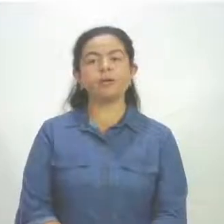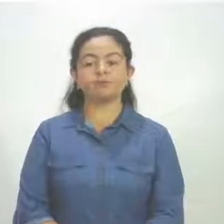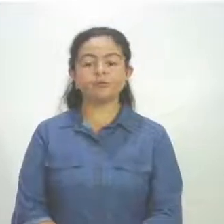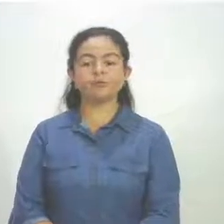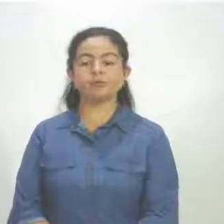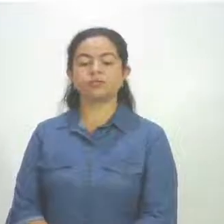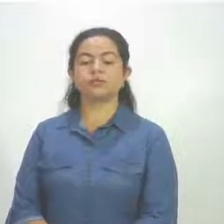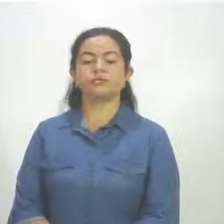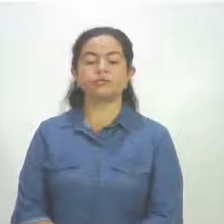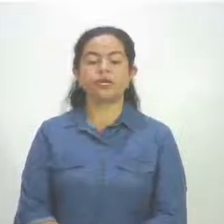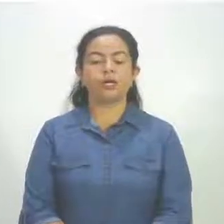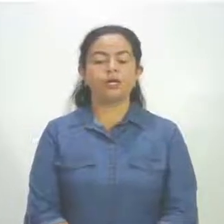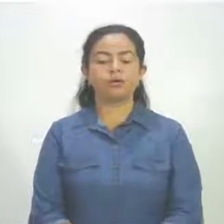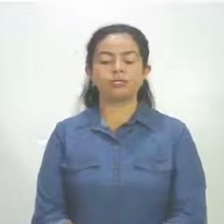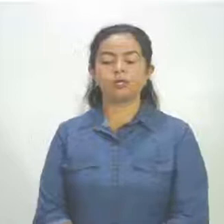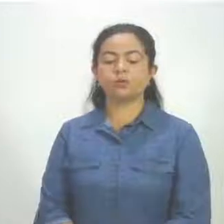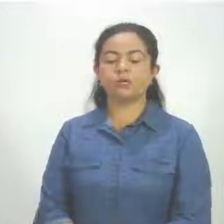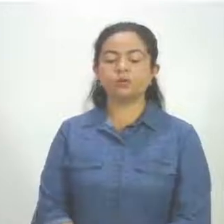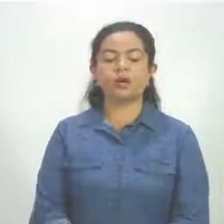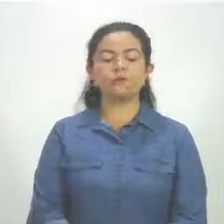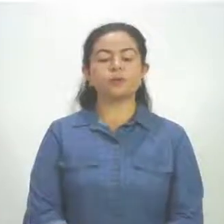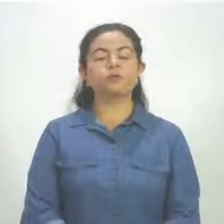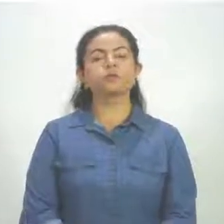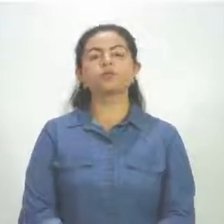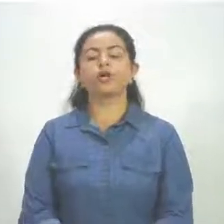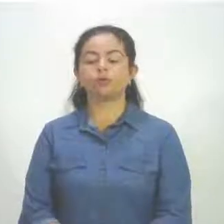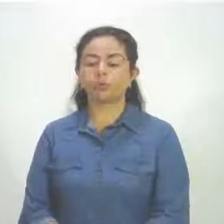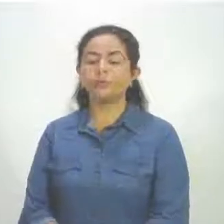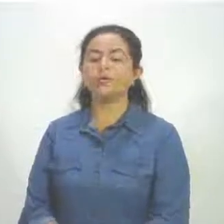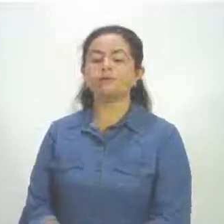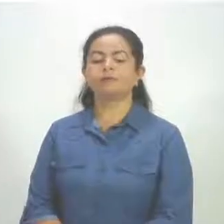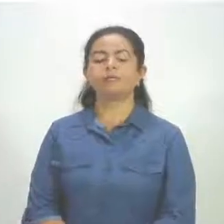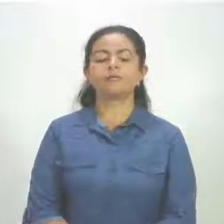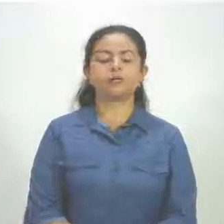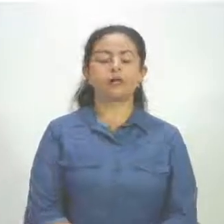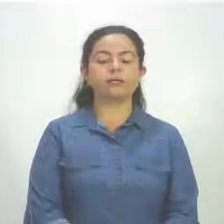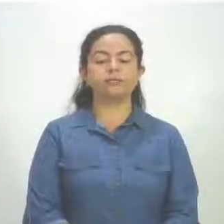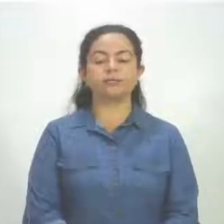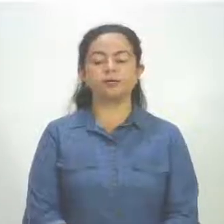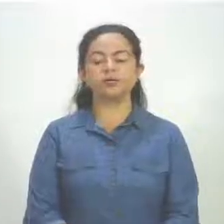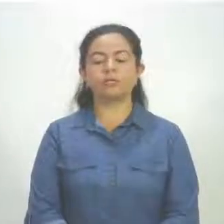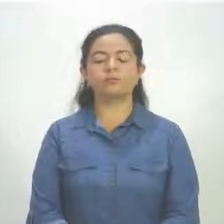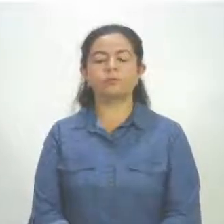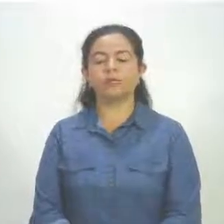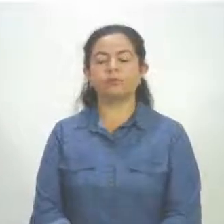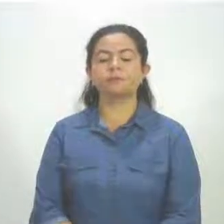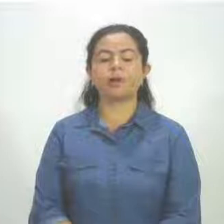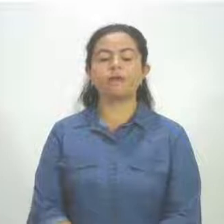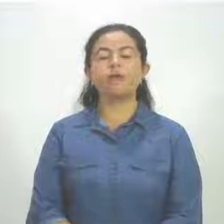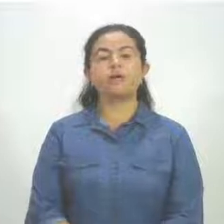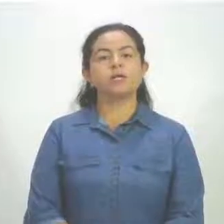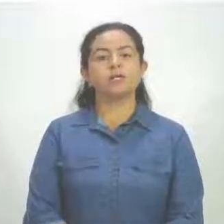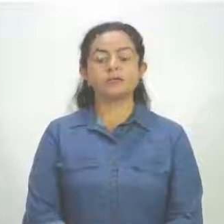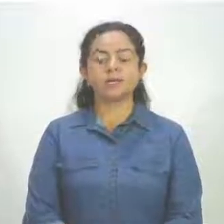grandes benefícios aos discentes, que constituíram novos percursos de autonomia, favorecendo a aquisição de uma disciplina